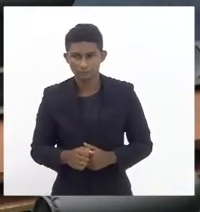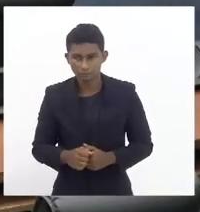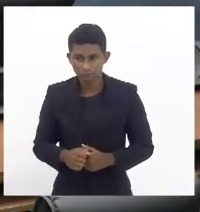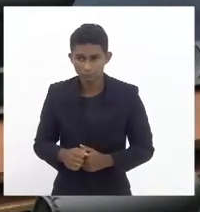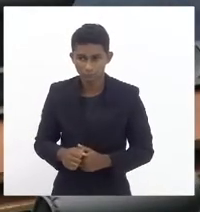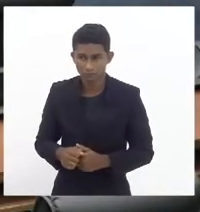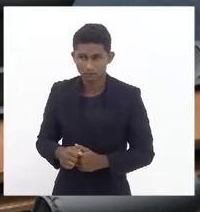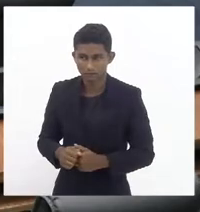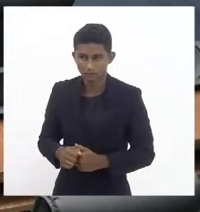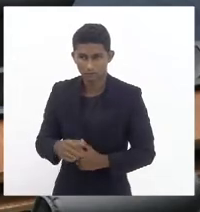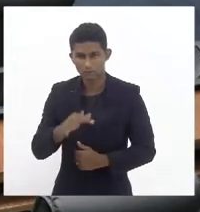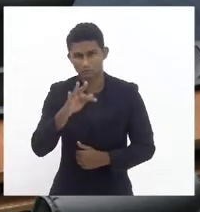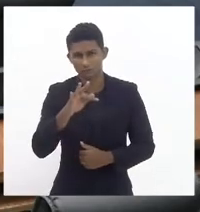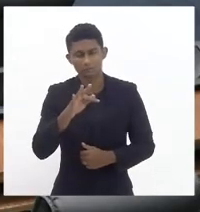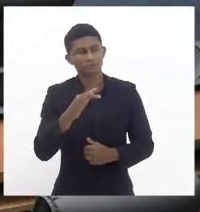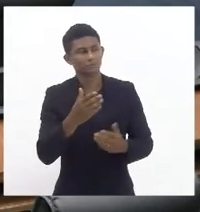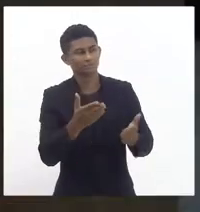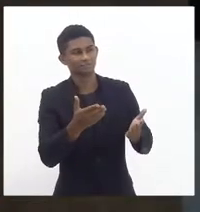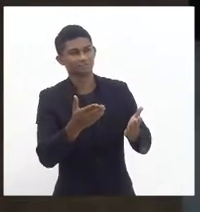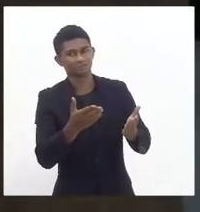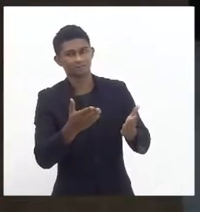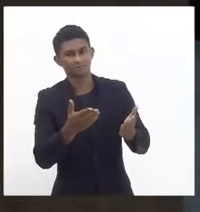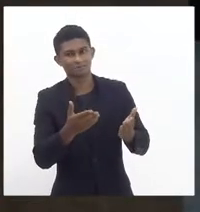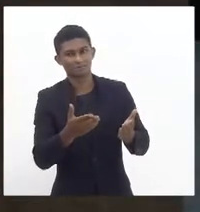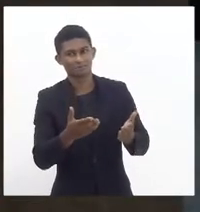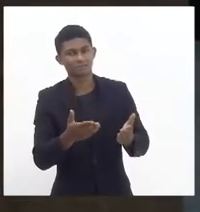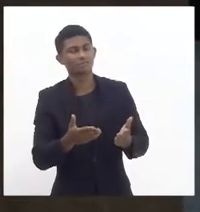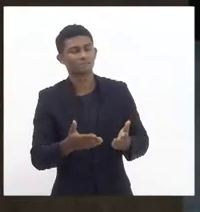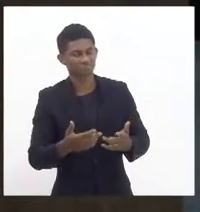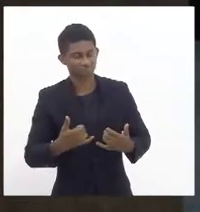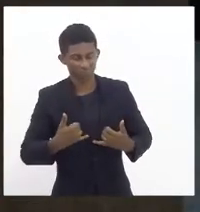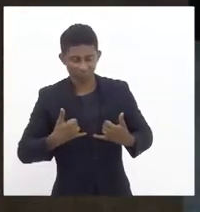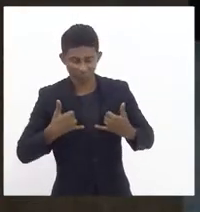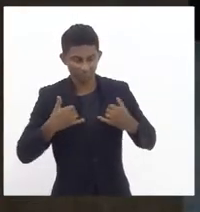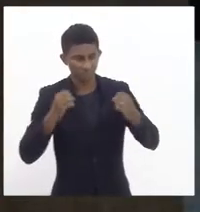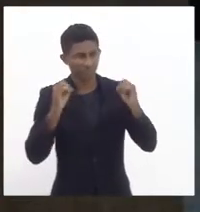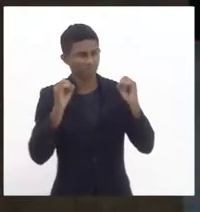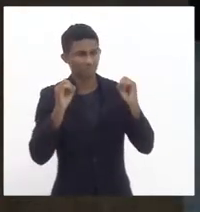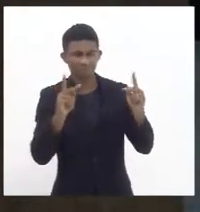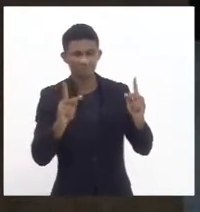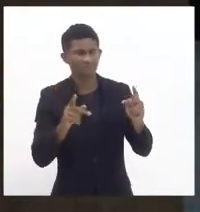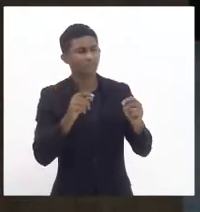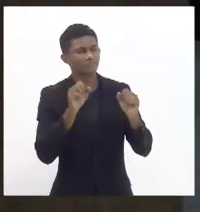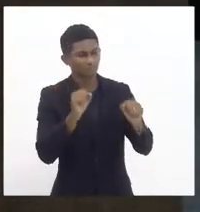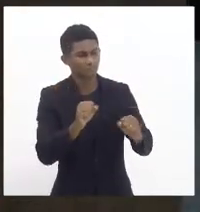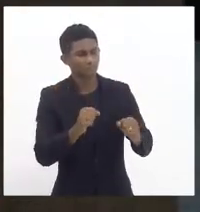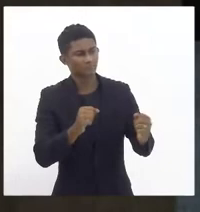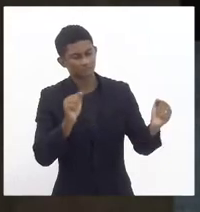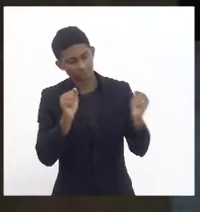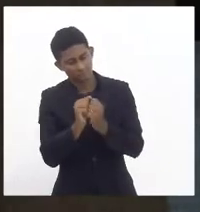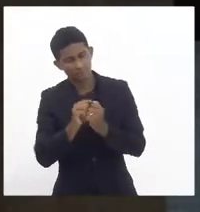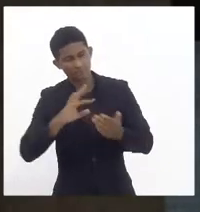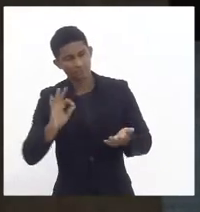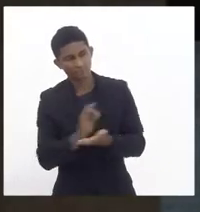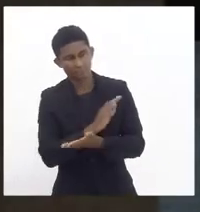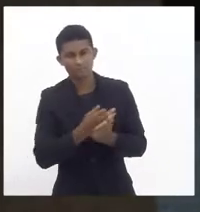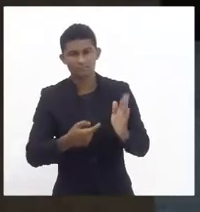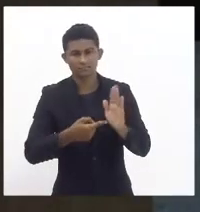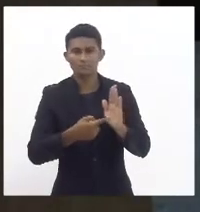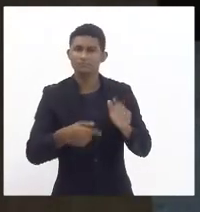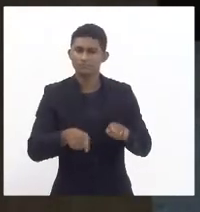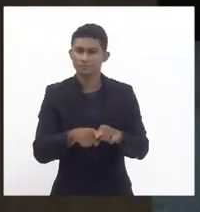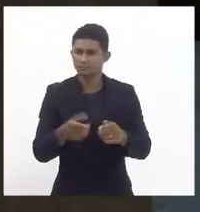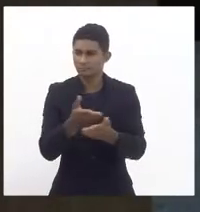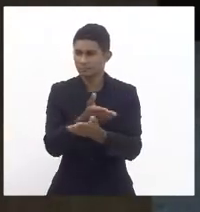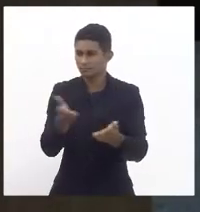o Felipe um presente com toda honra concedida coautoria obrigado para quem mais